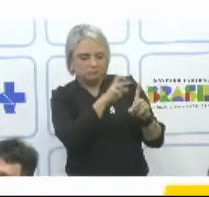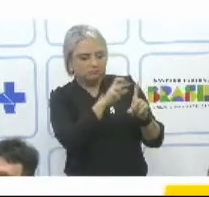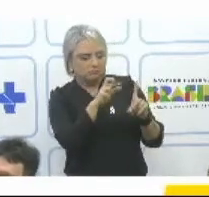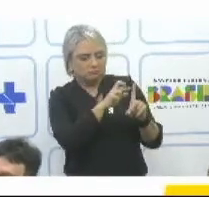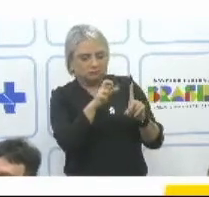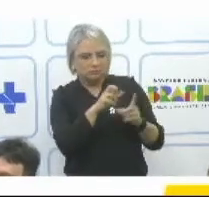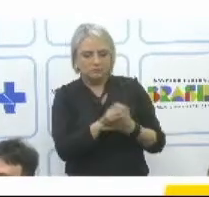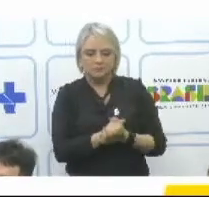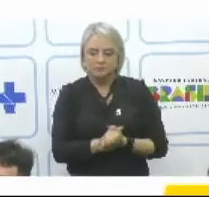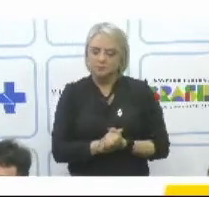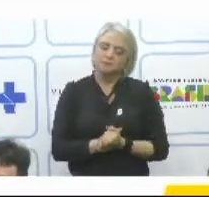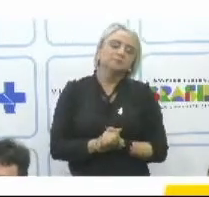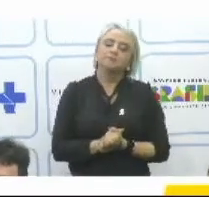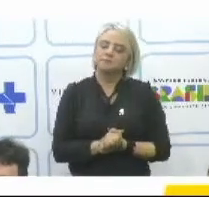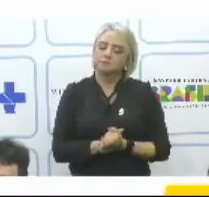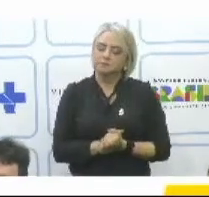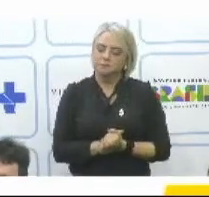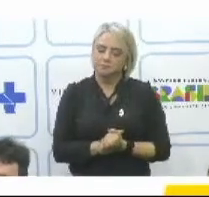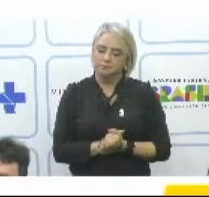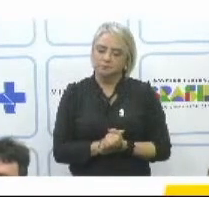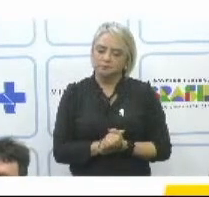básica, né? Então,